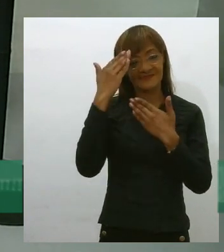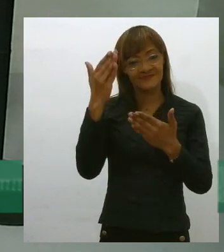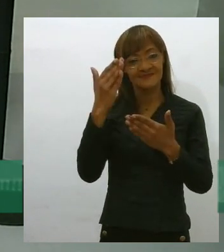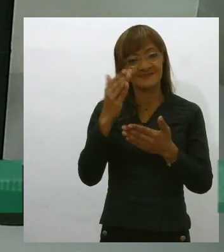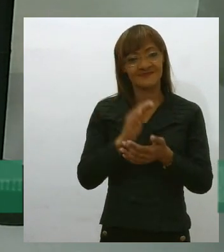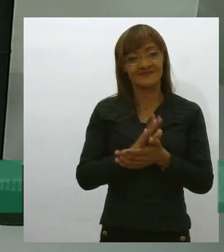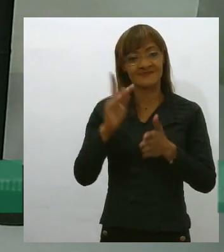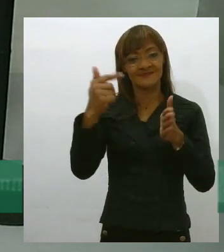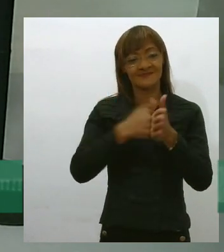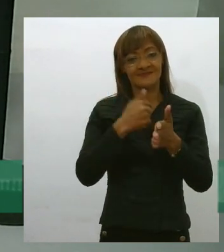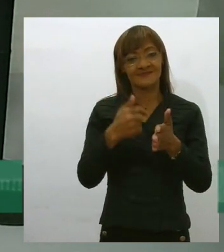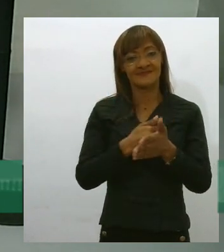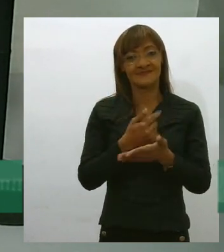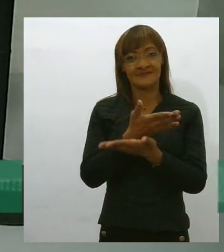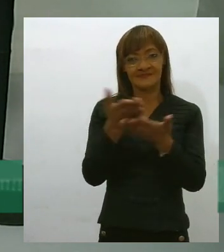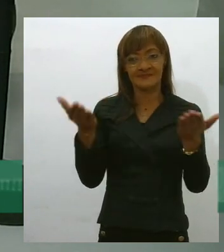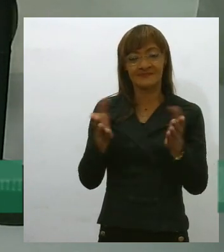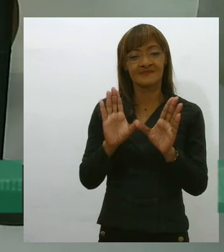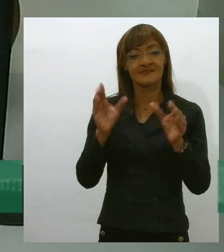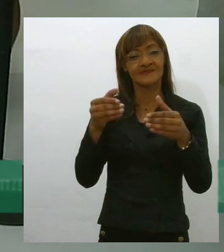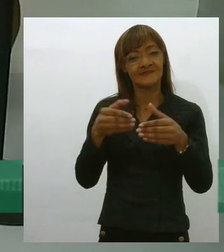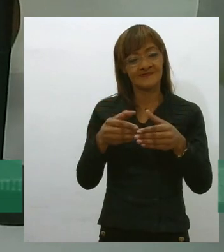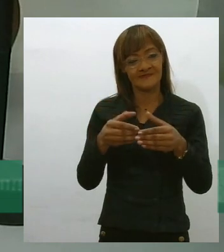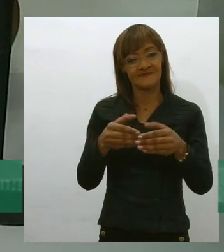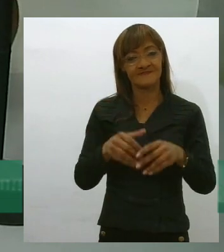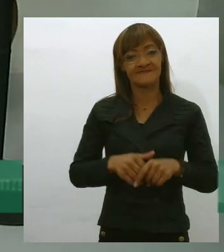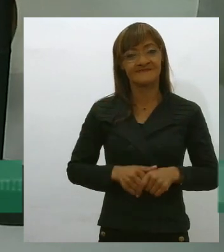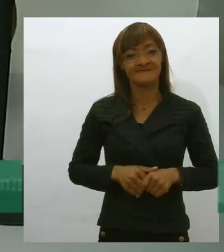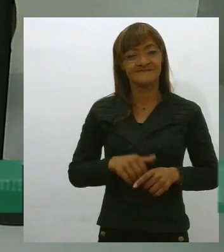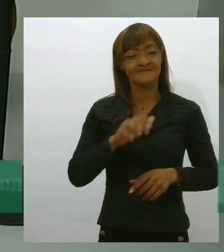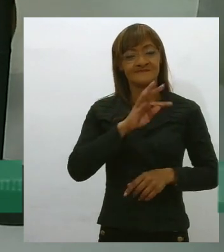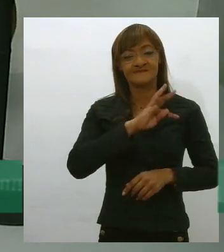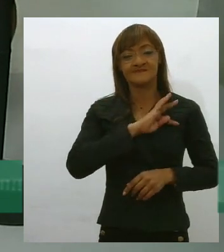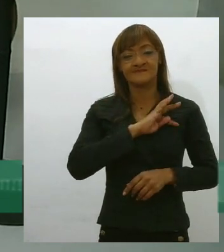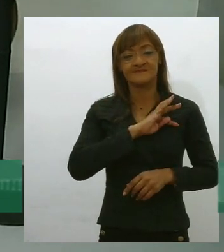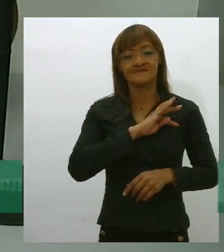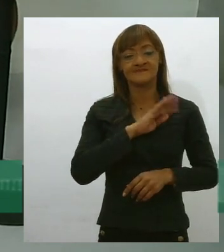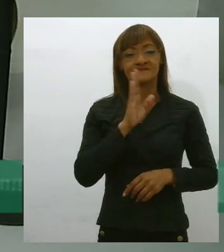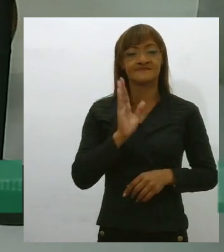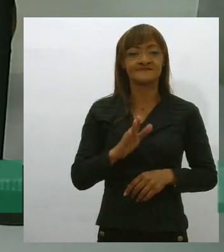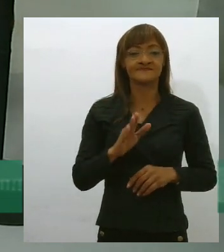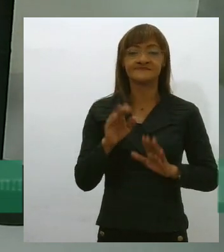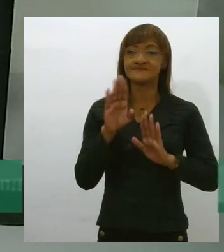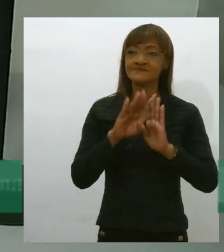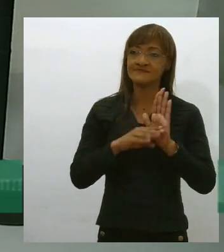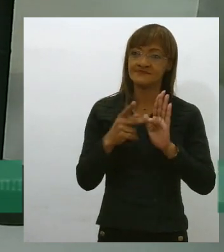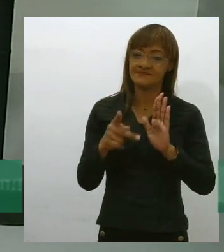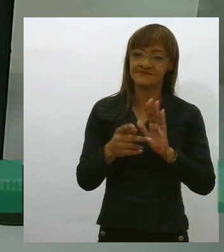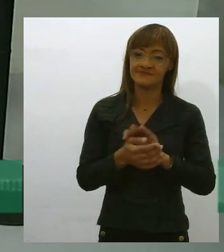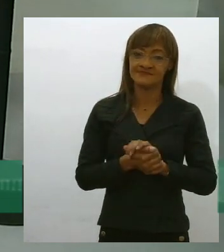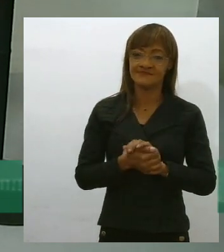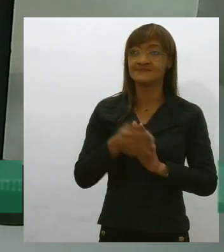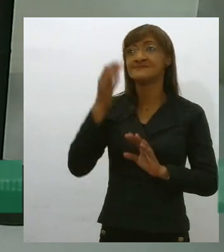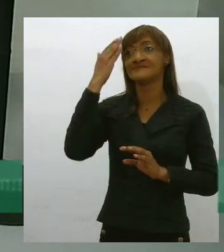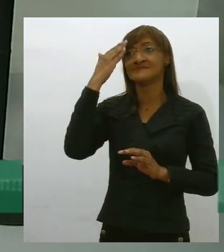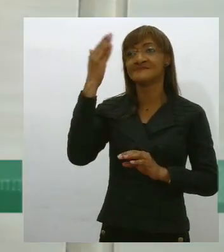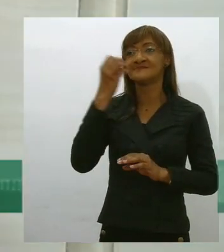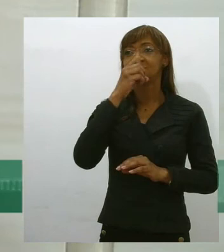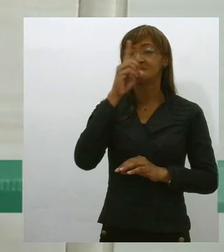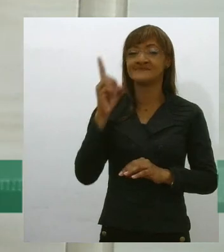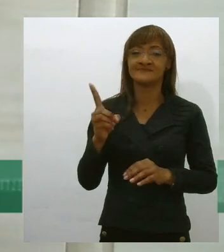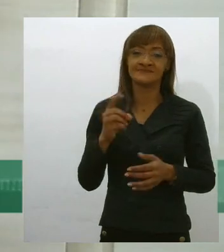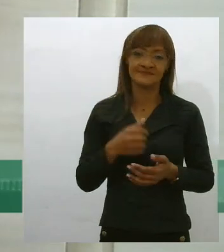perguntas e tá toda a equipe técnica de produção do programa Obrigado um excelente dia para você